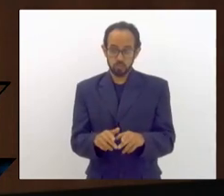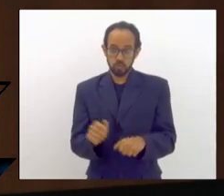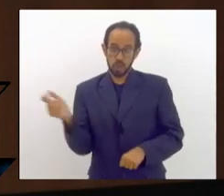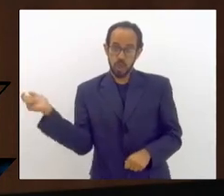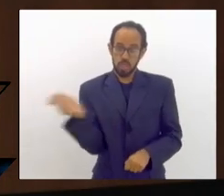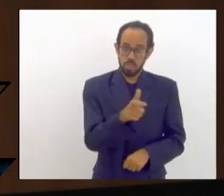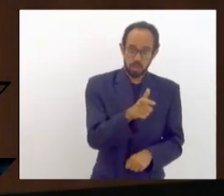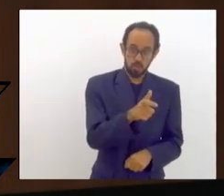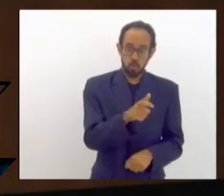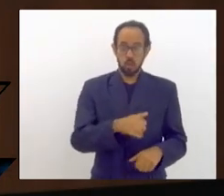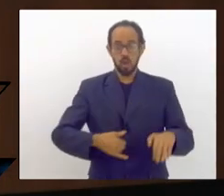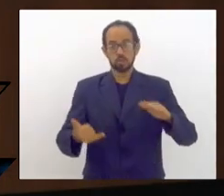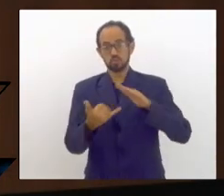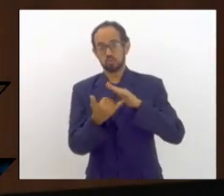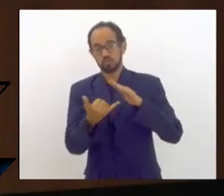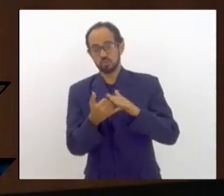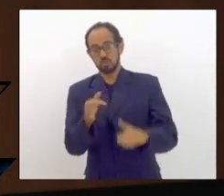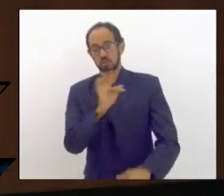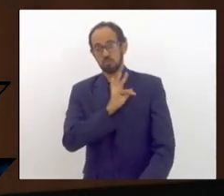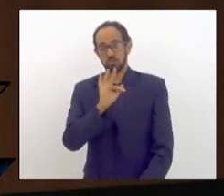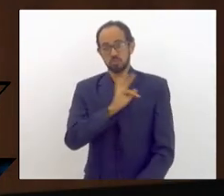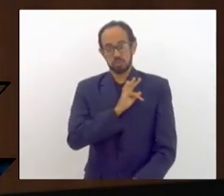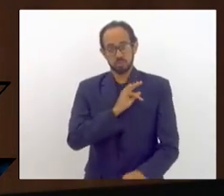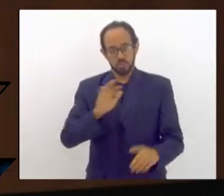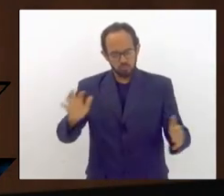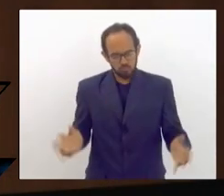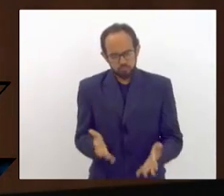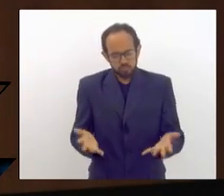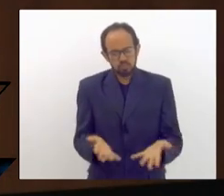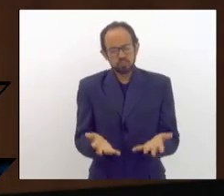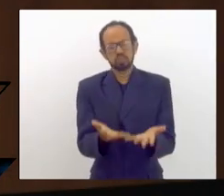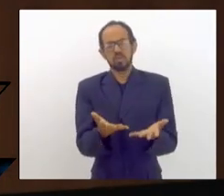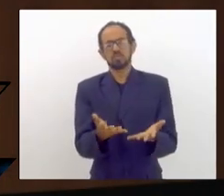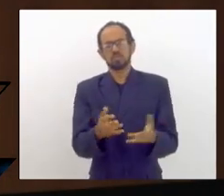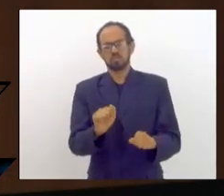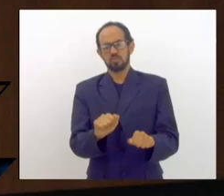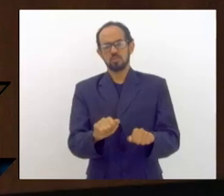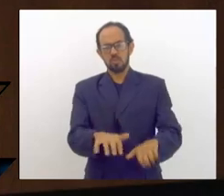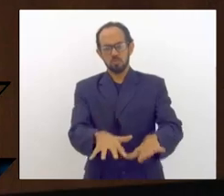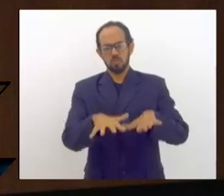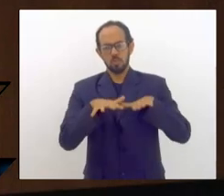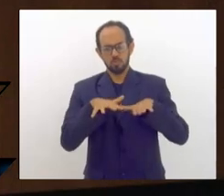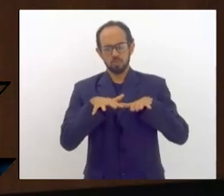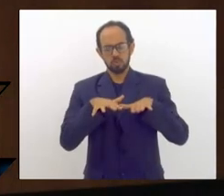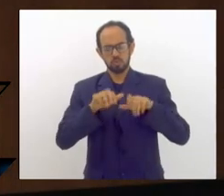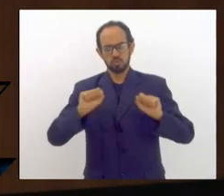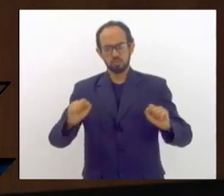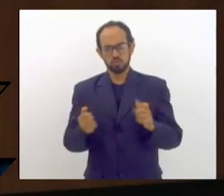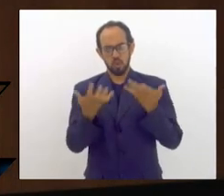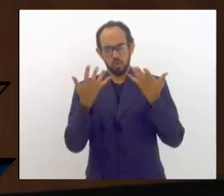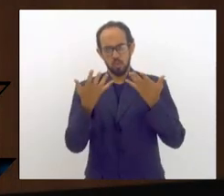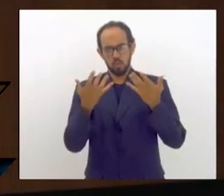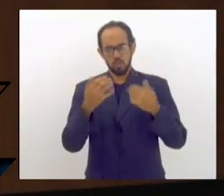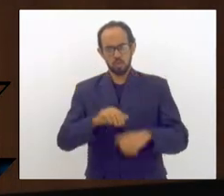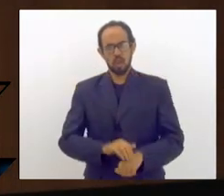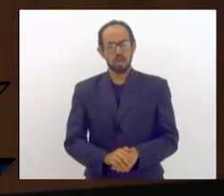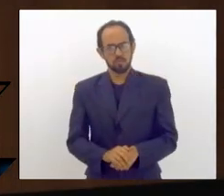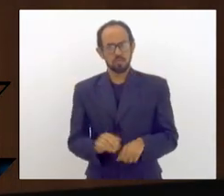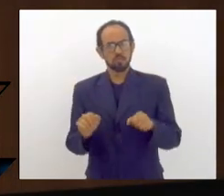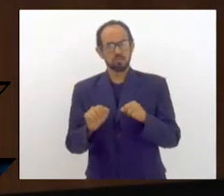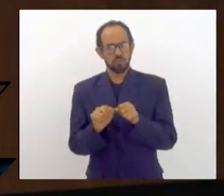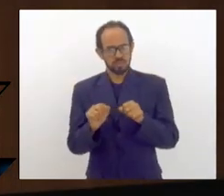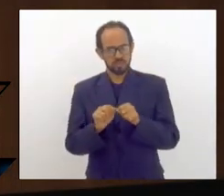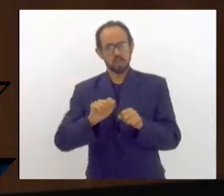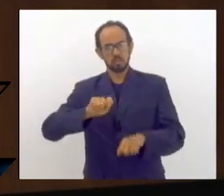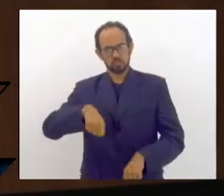instituição da polícia, incentivando ao público de um show a estender o seu dedo